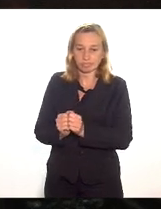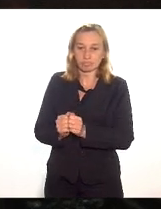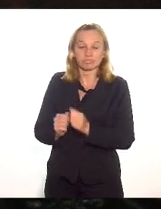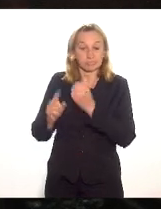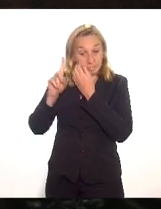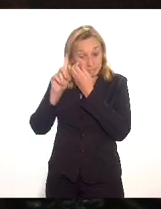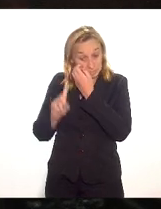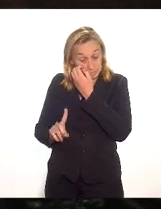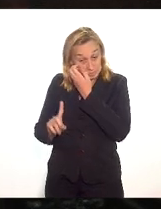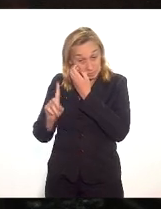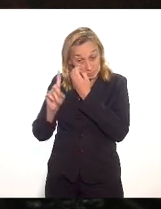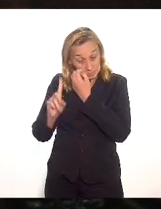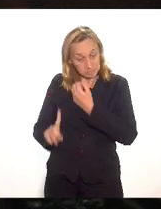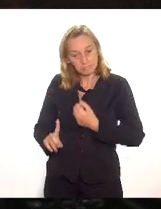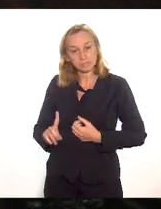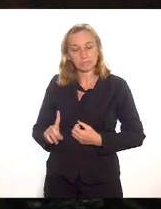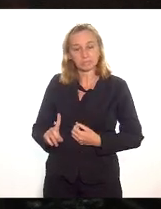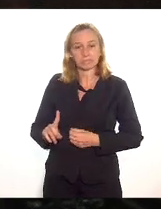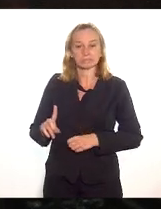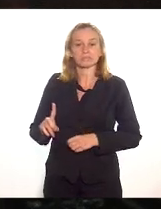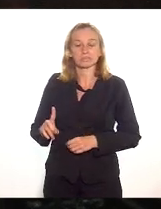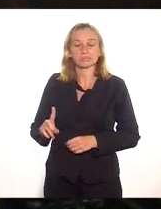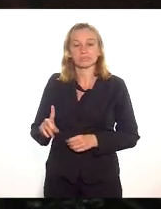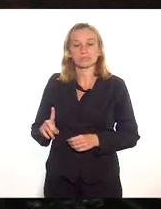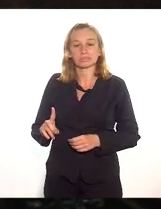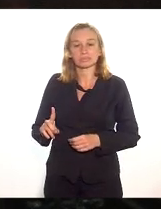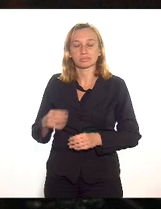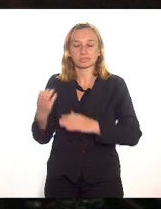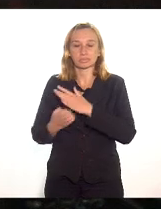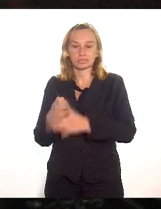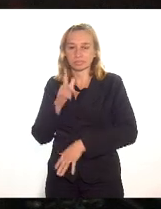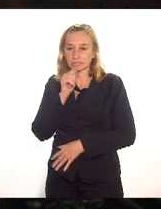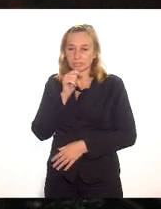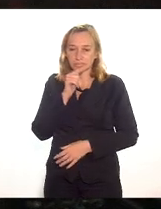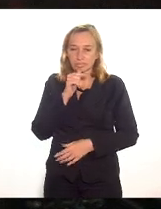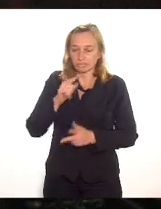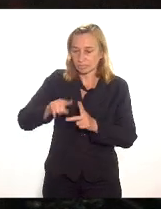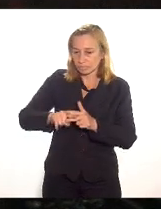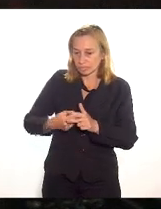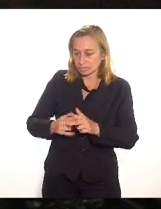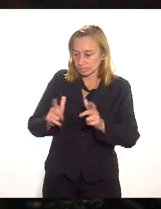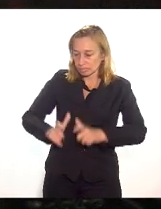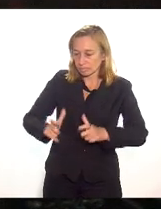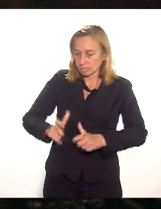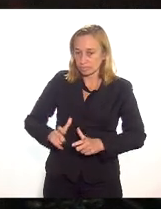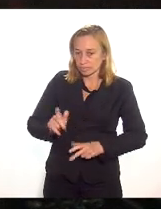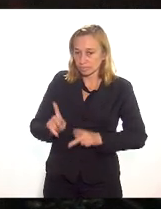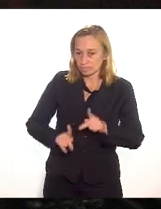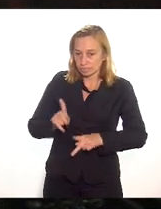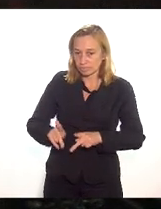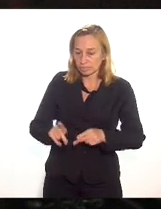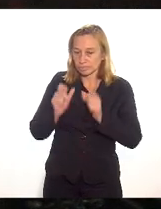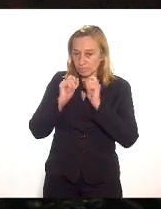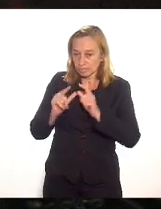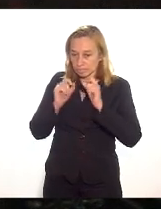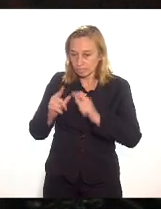o conserto daquele encanamento, enfim, que a população sempre